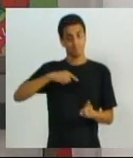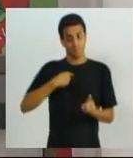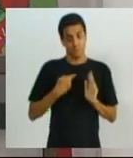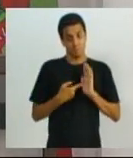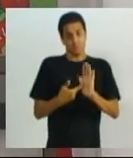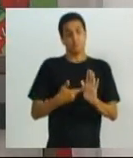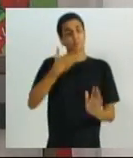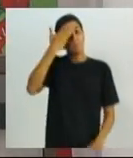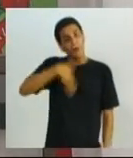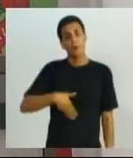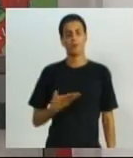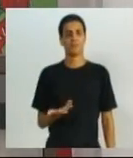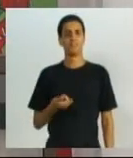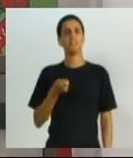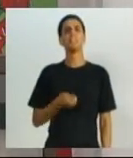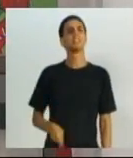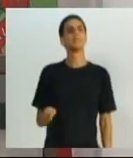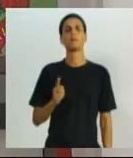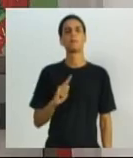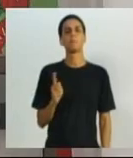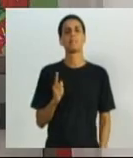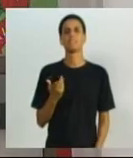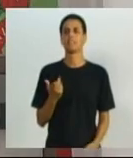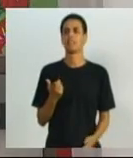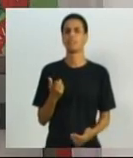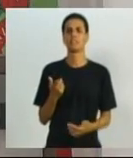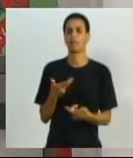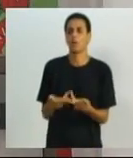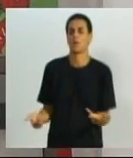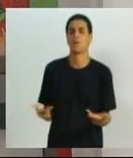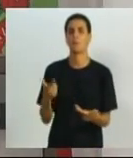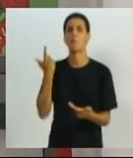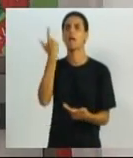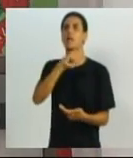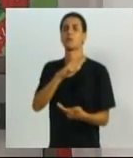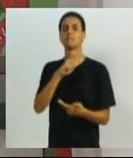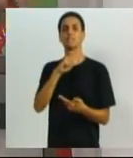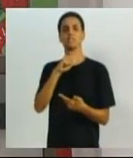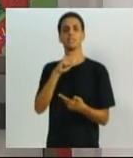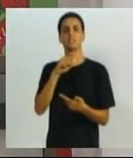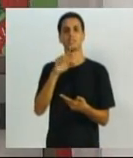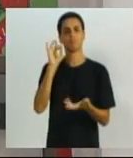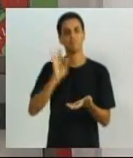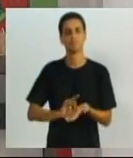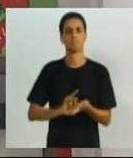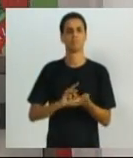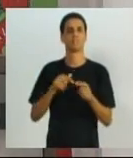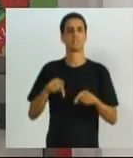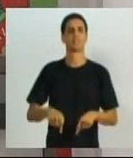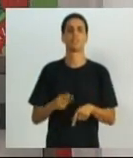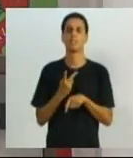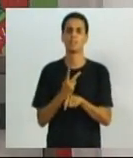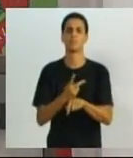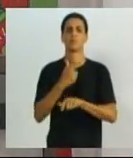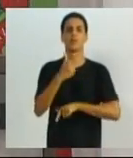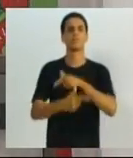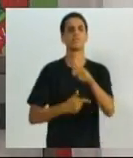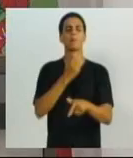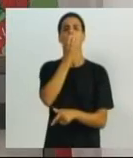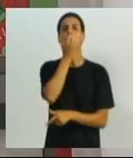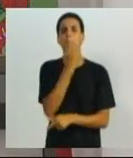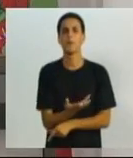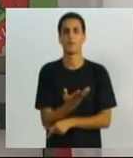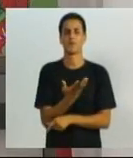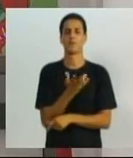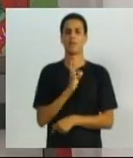de que não precisa disso para poder chegar aqui nesta casa e buscar fazer um bom trabalho como parlamentar